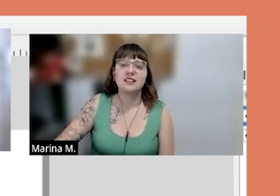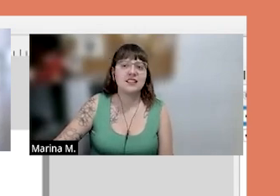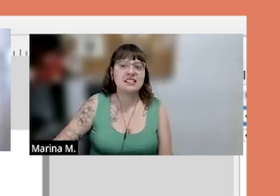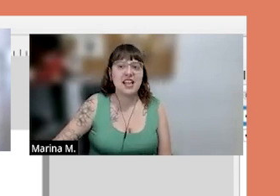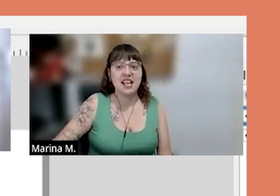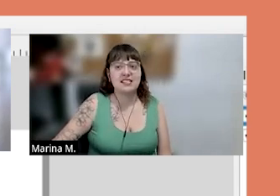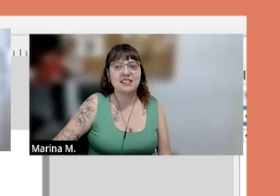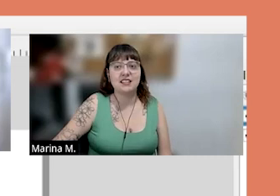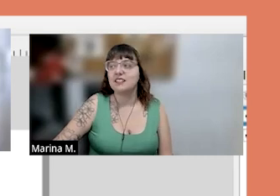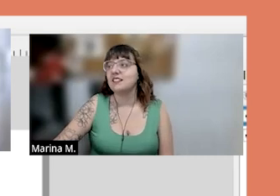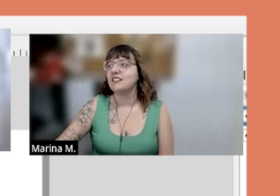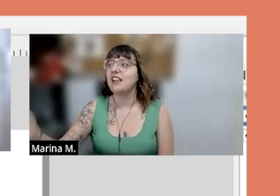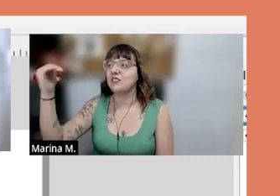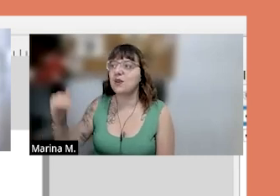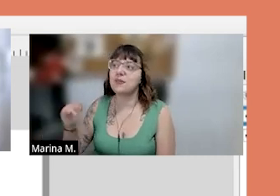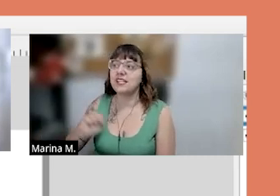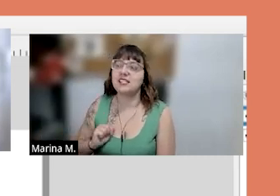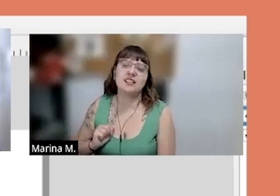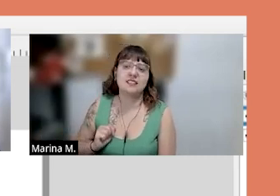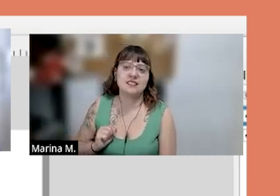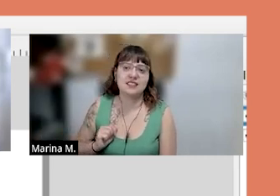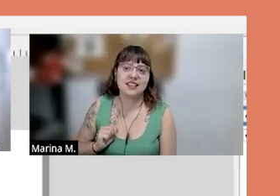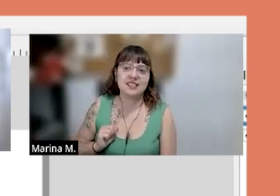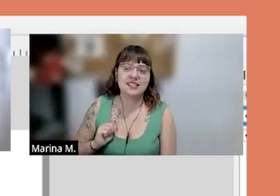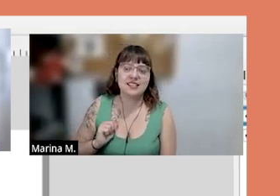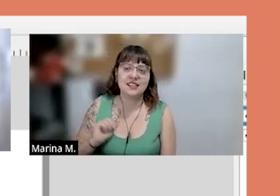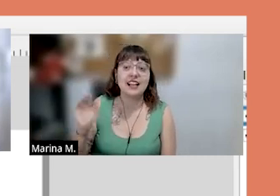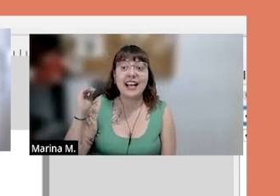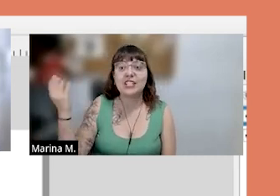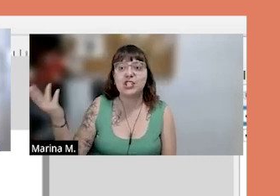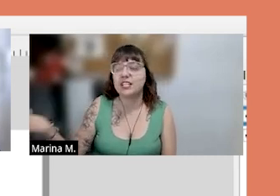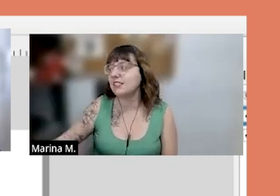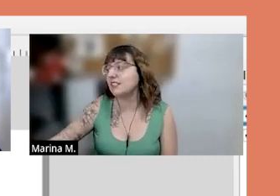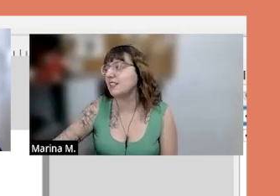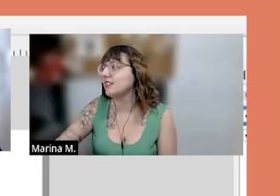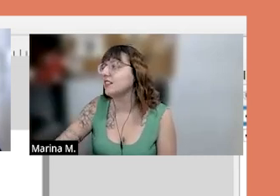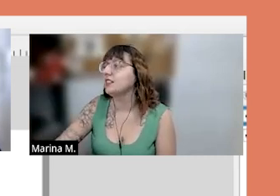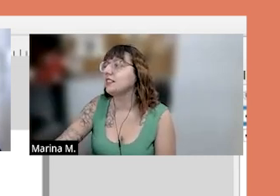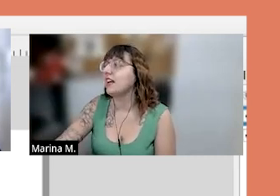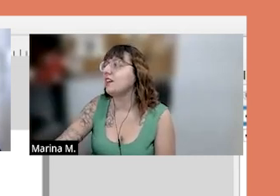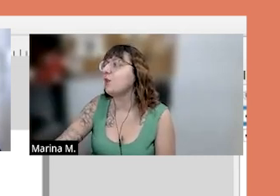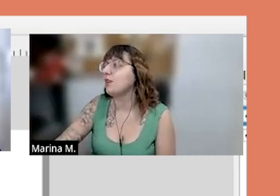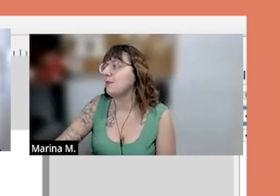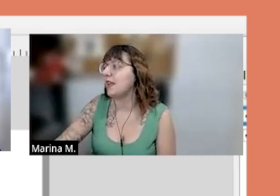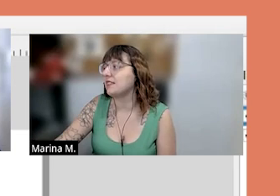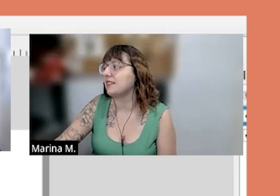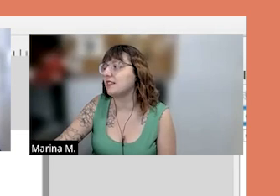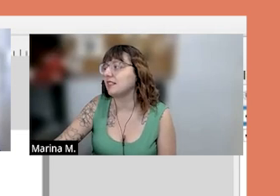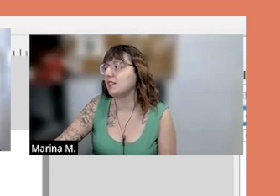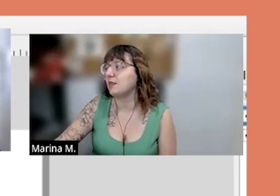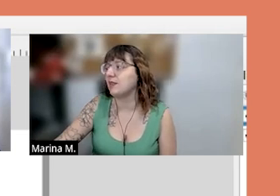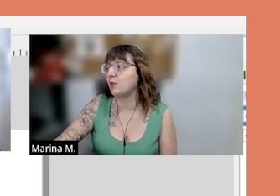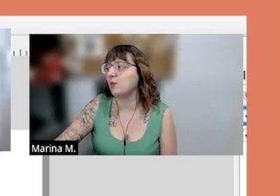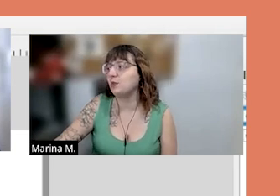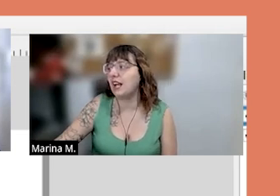ocultar esse ES e aí só aparecer a legenda em si, tá? O MS Standard